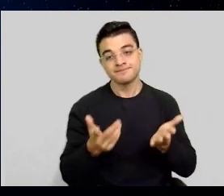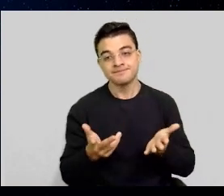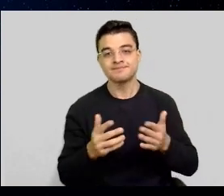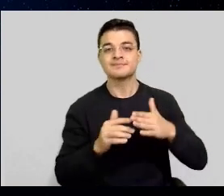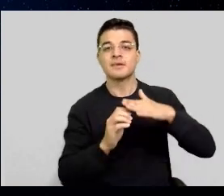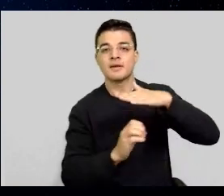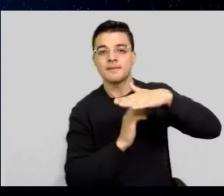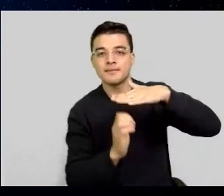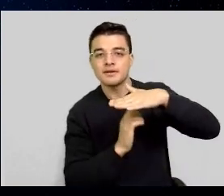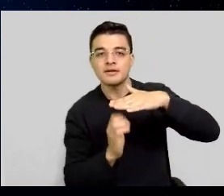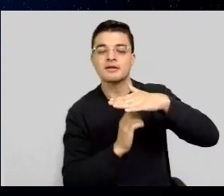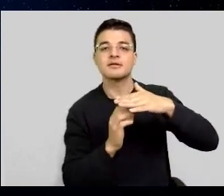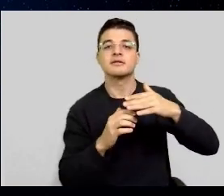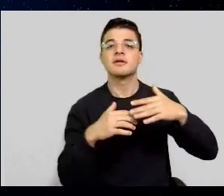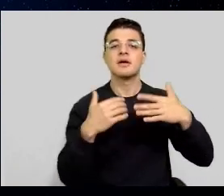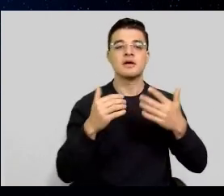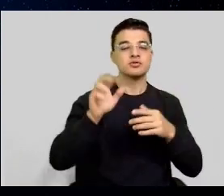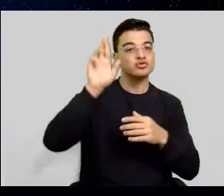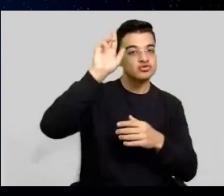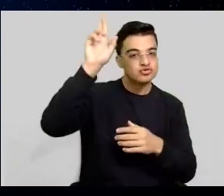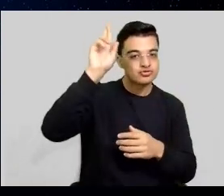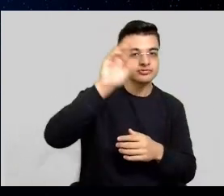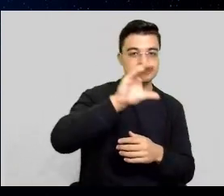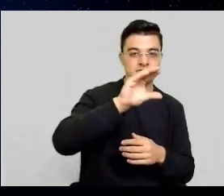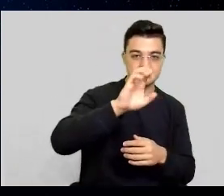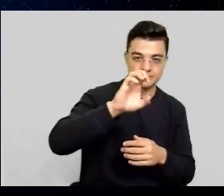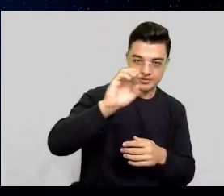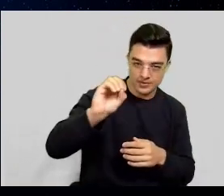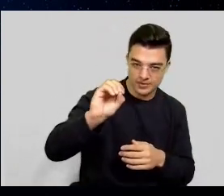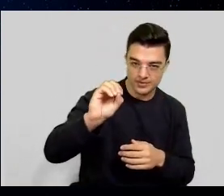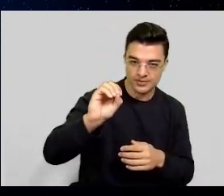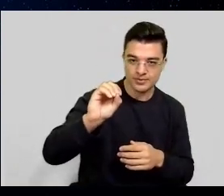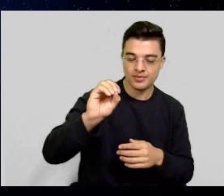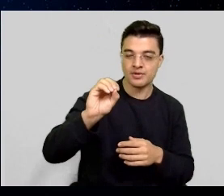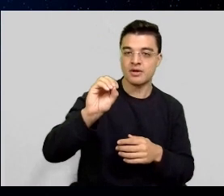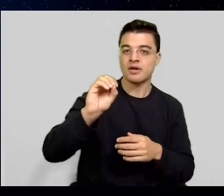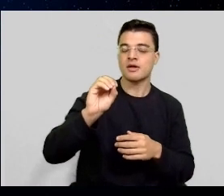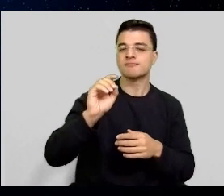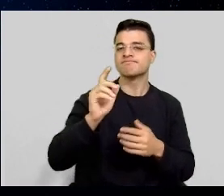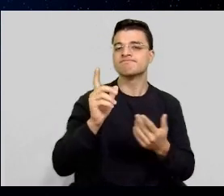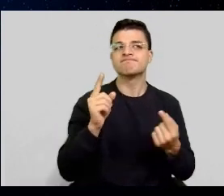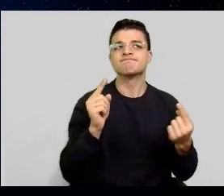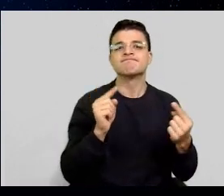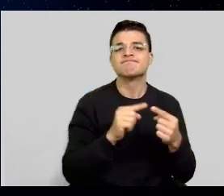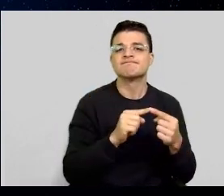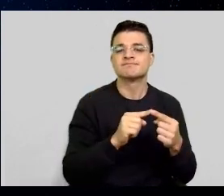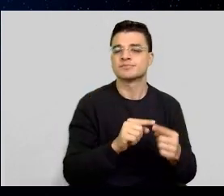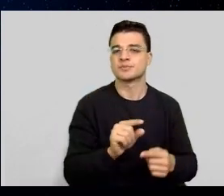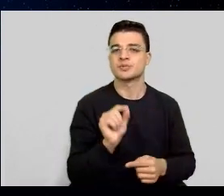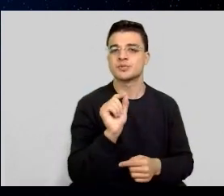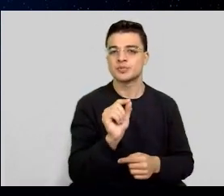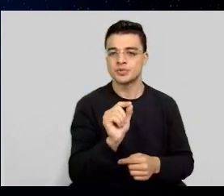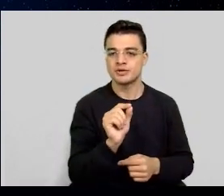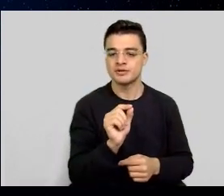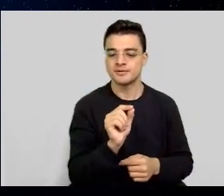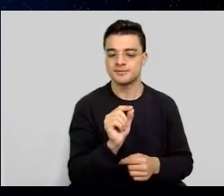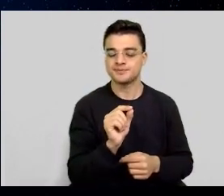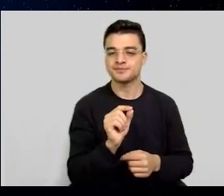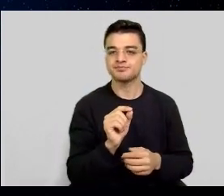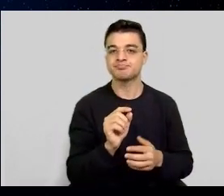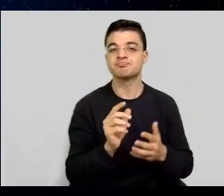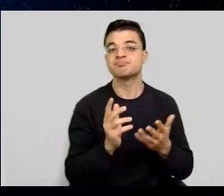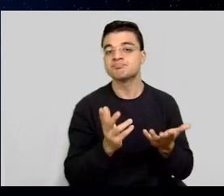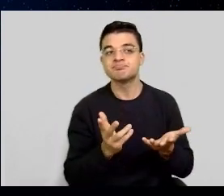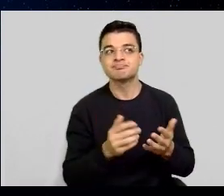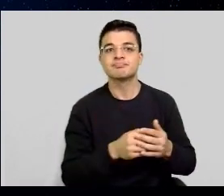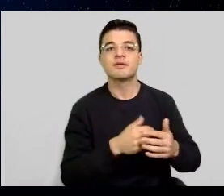nós falamos sobre o CEO da empresa, é muito mais no sentido de qual ponteiro a gente está mexendo no final do dia com